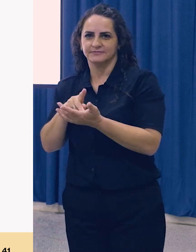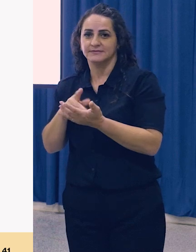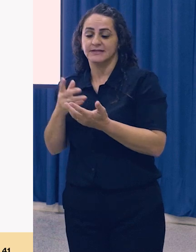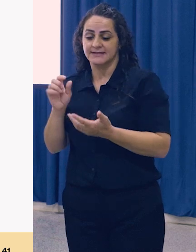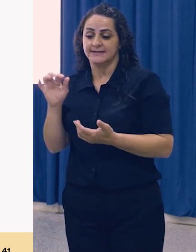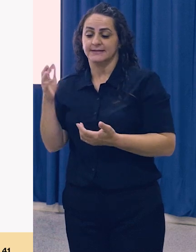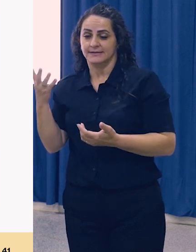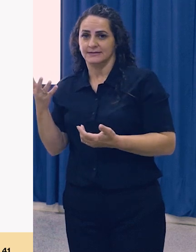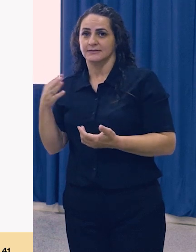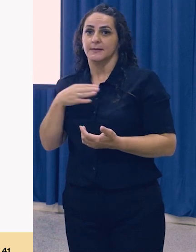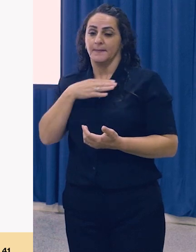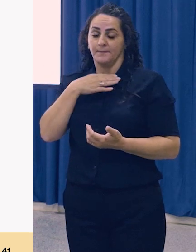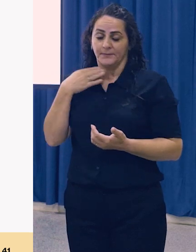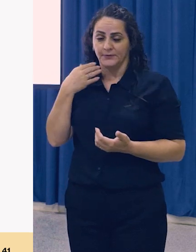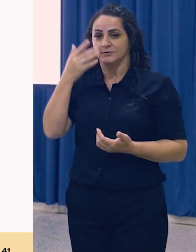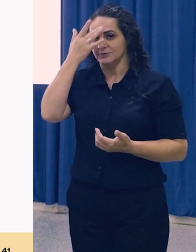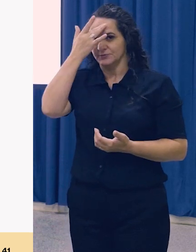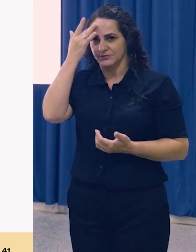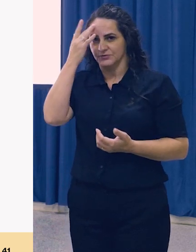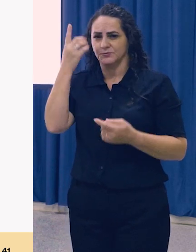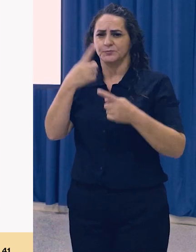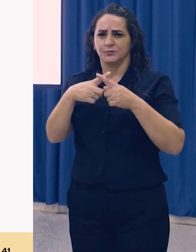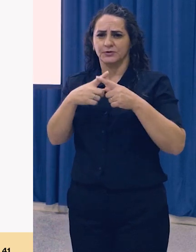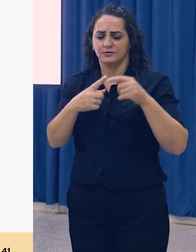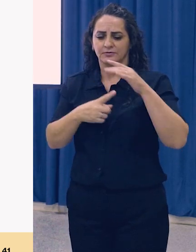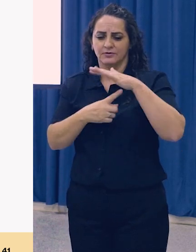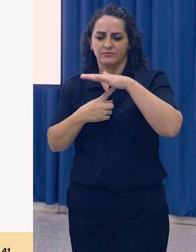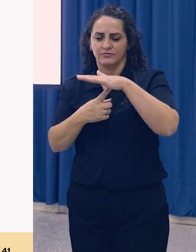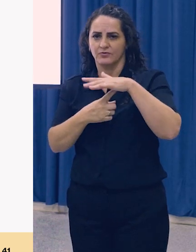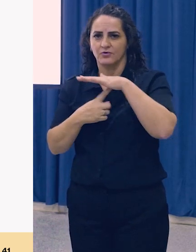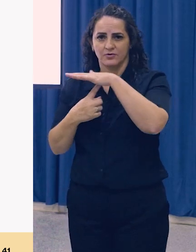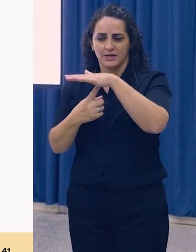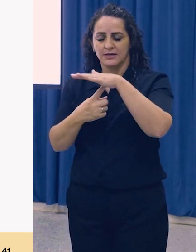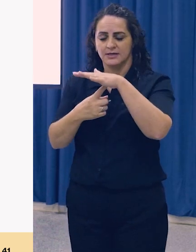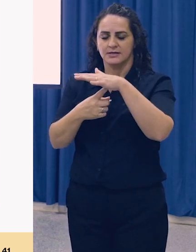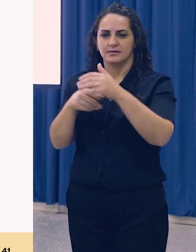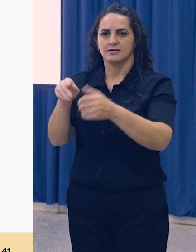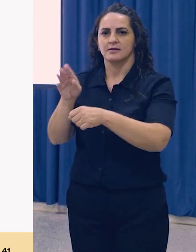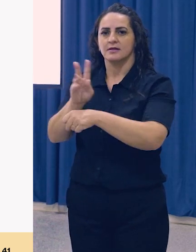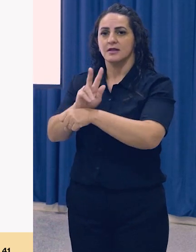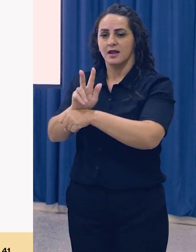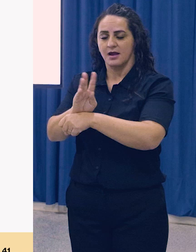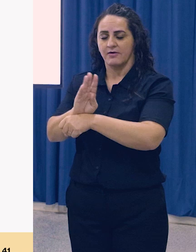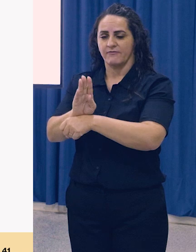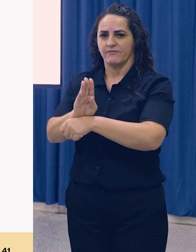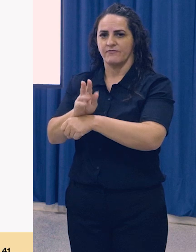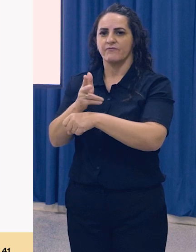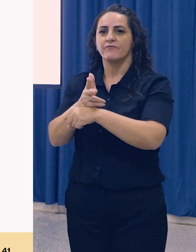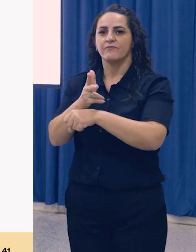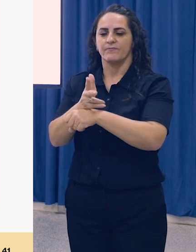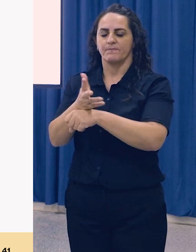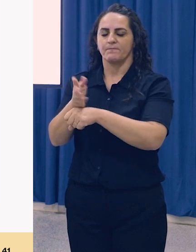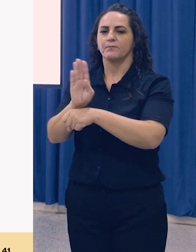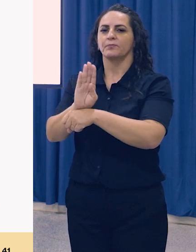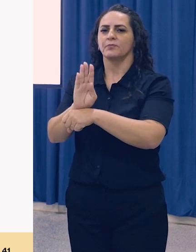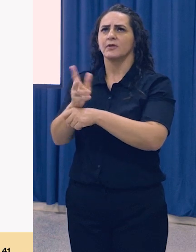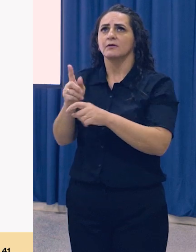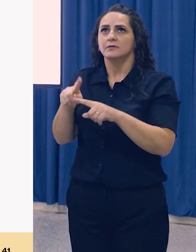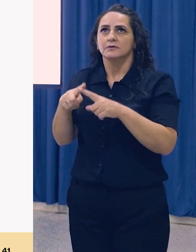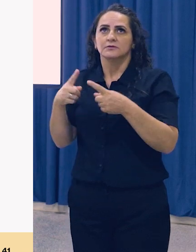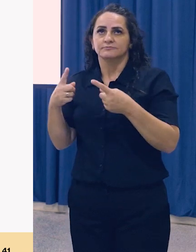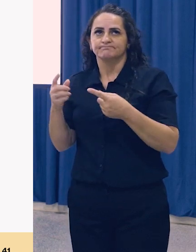aquela morte daquelas pessoas porque foram na floresta gravar um filme. Então, é trazer